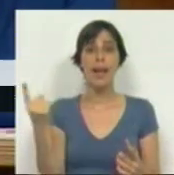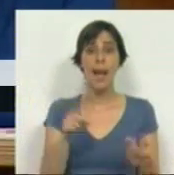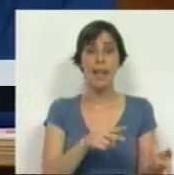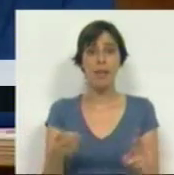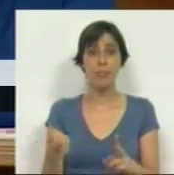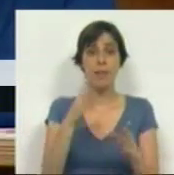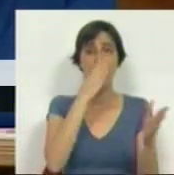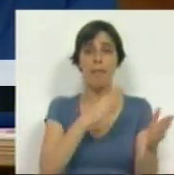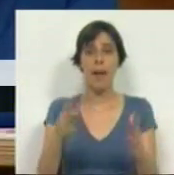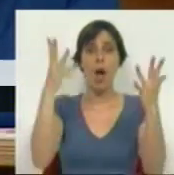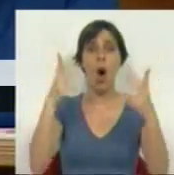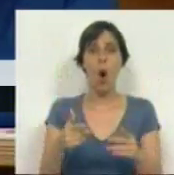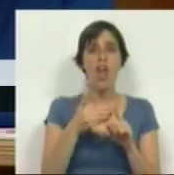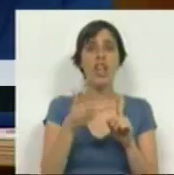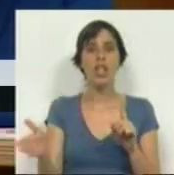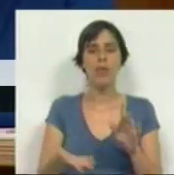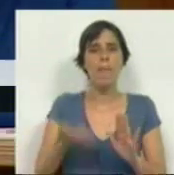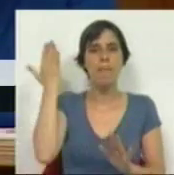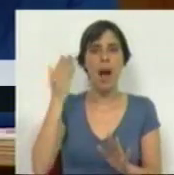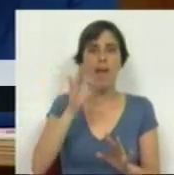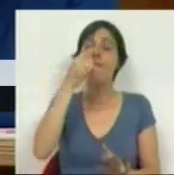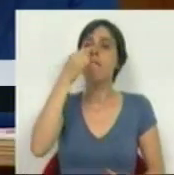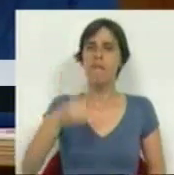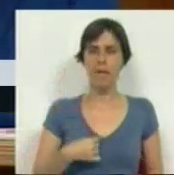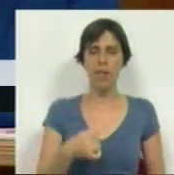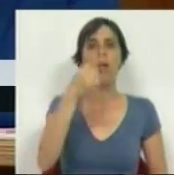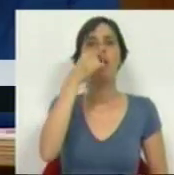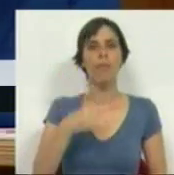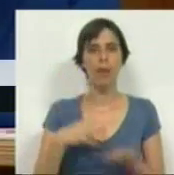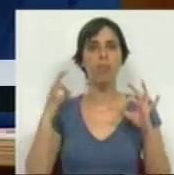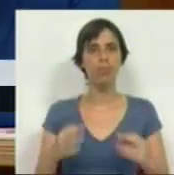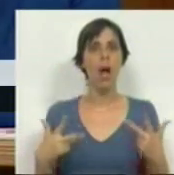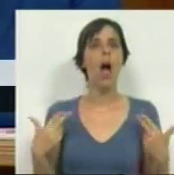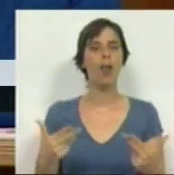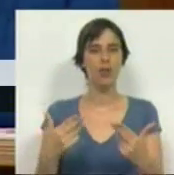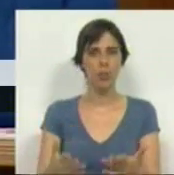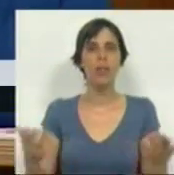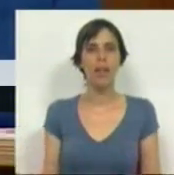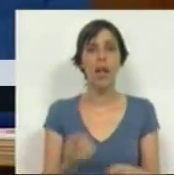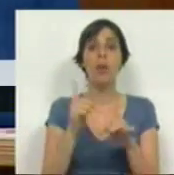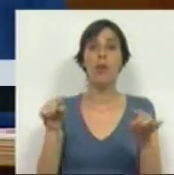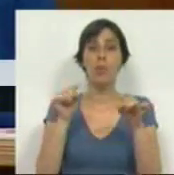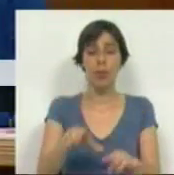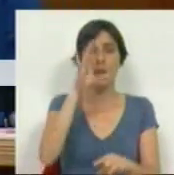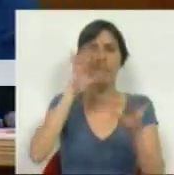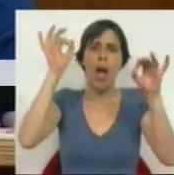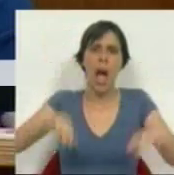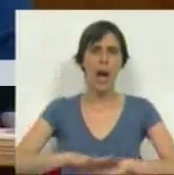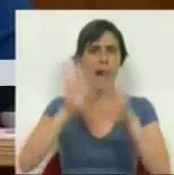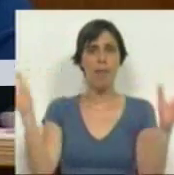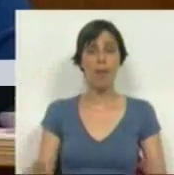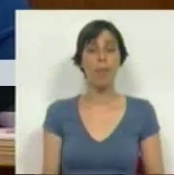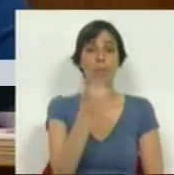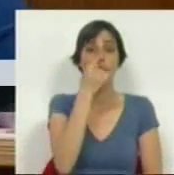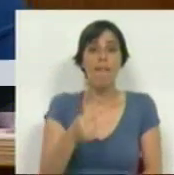execução orçamental, o desvio é maior. Falhou a austeridade e, por isso, o governo acabou.